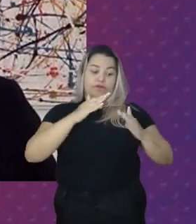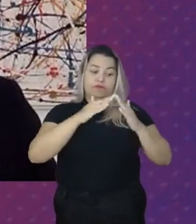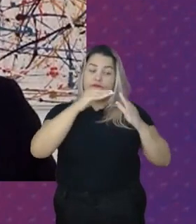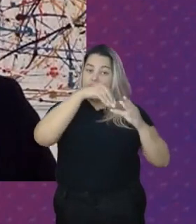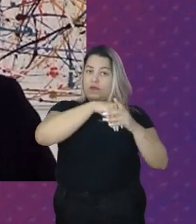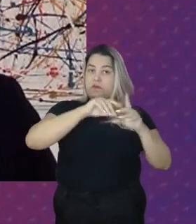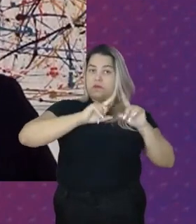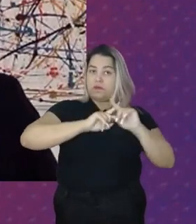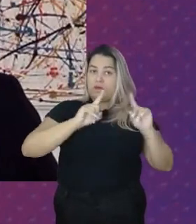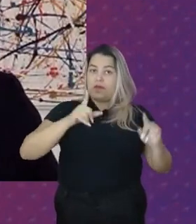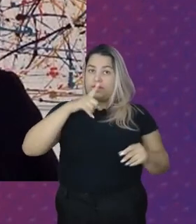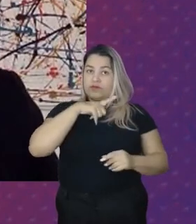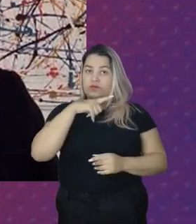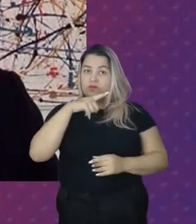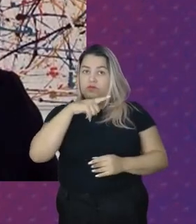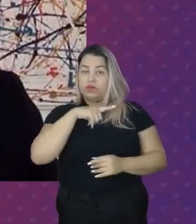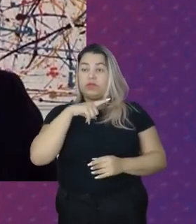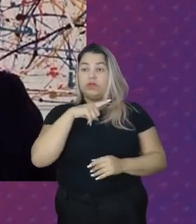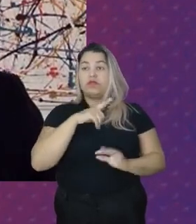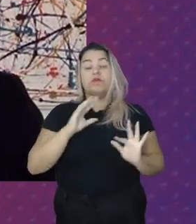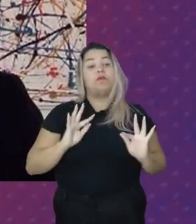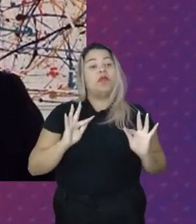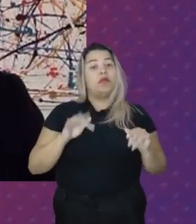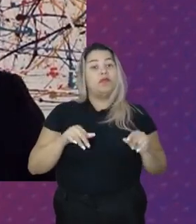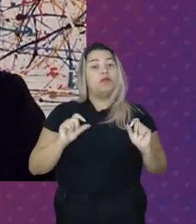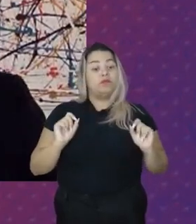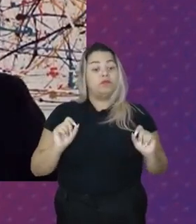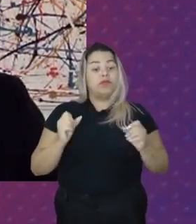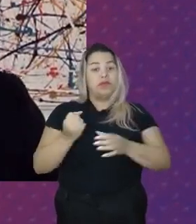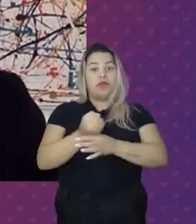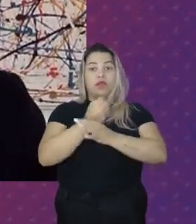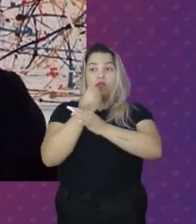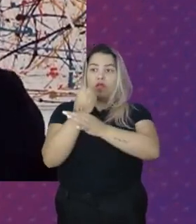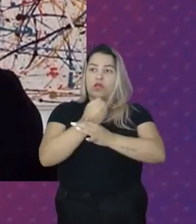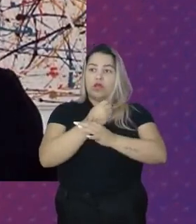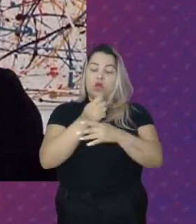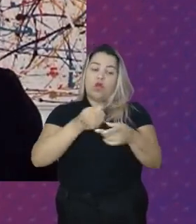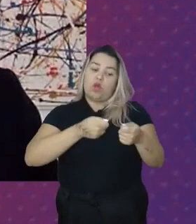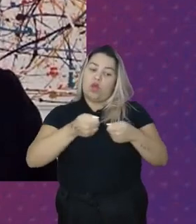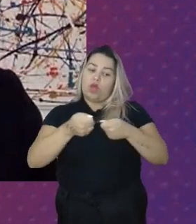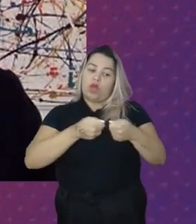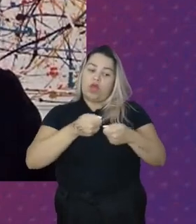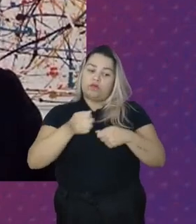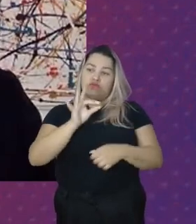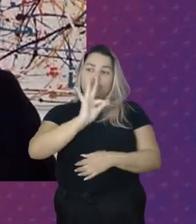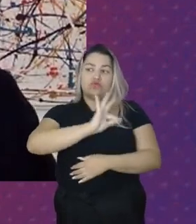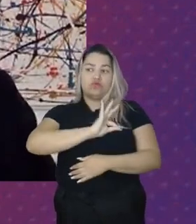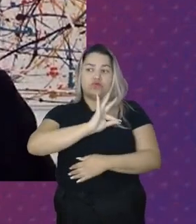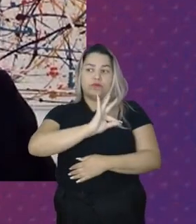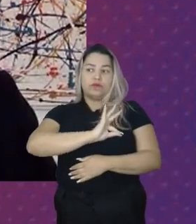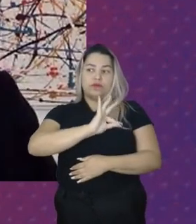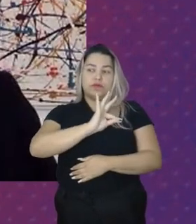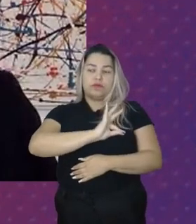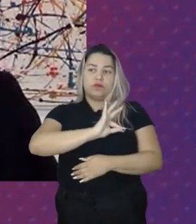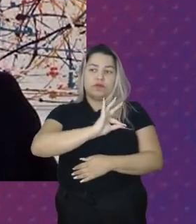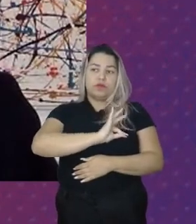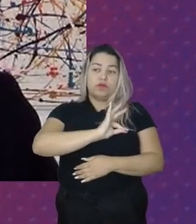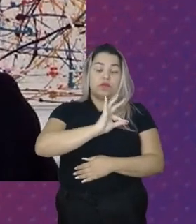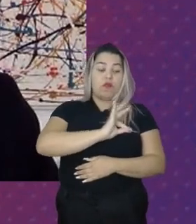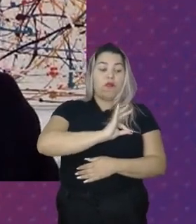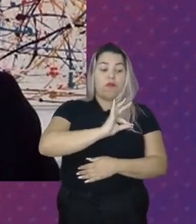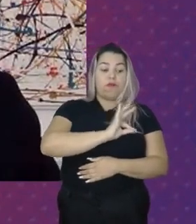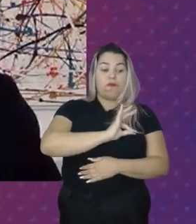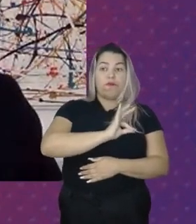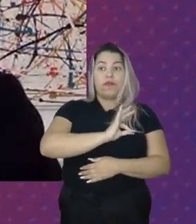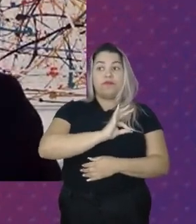mas tinham por finalidade assegurar o controle policial e o controle